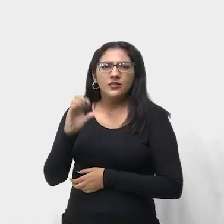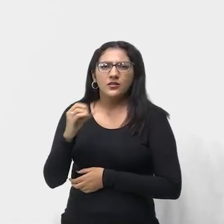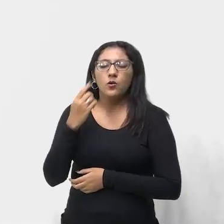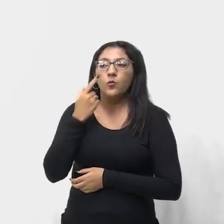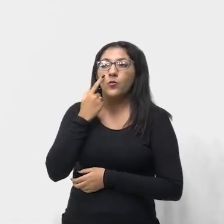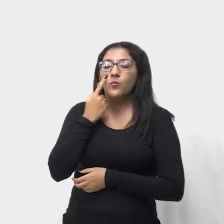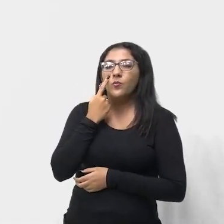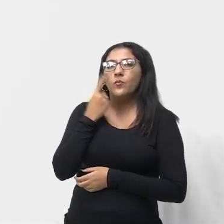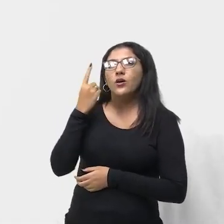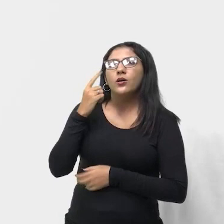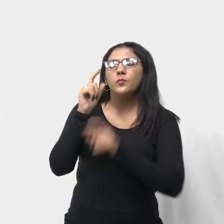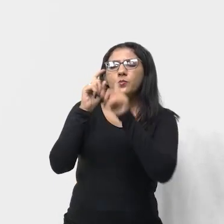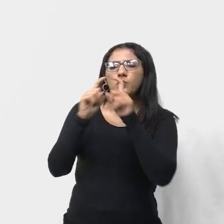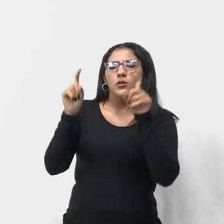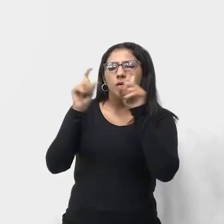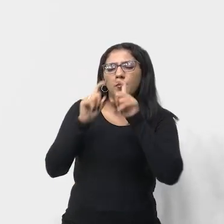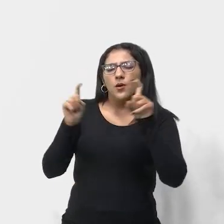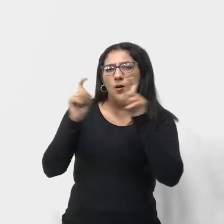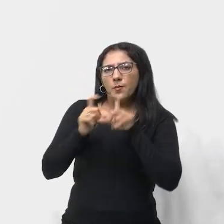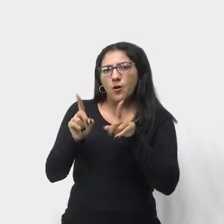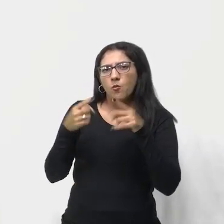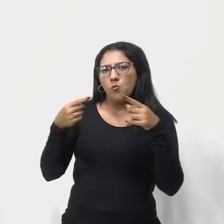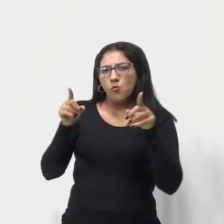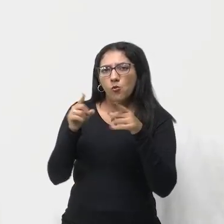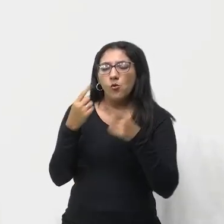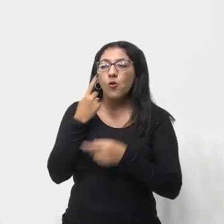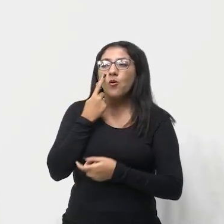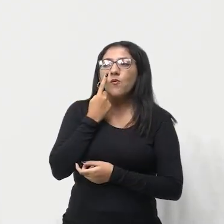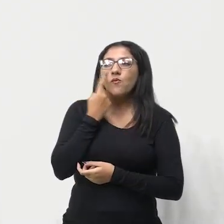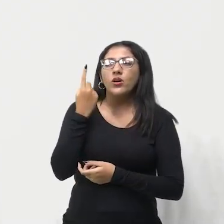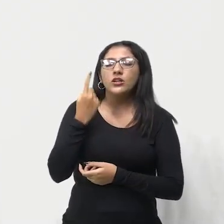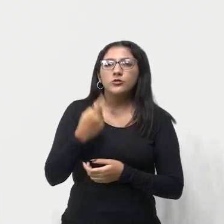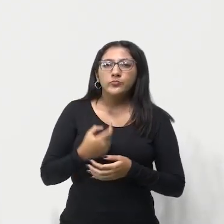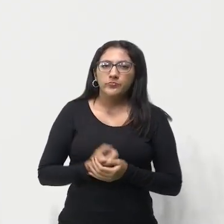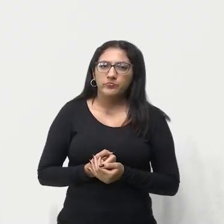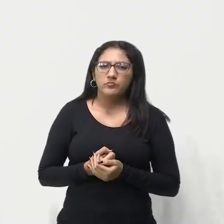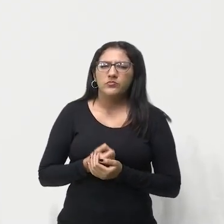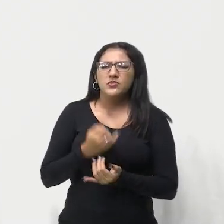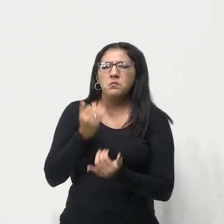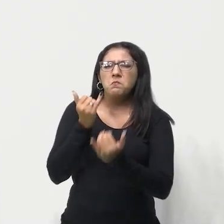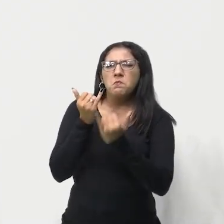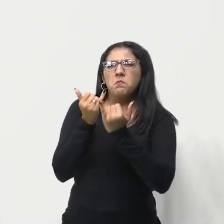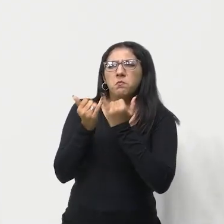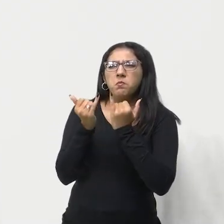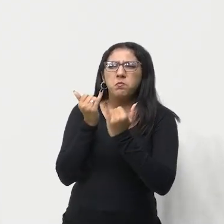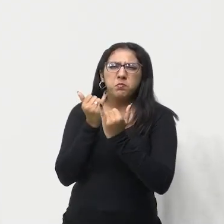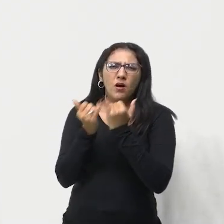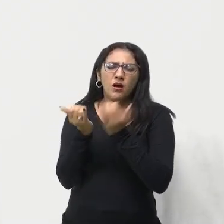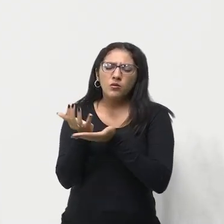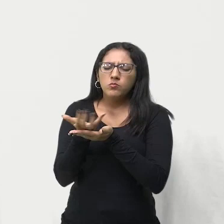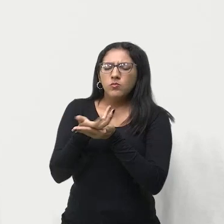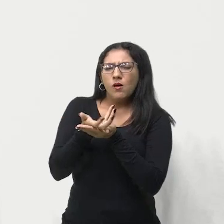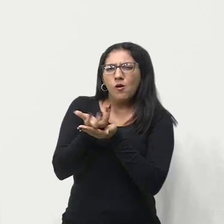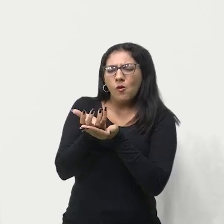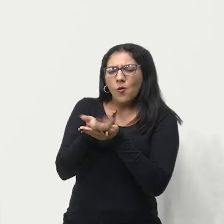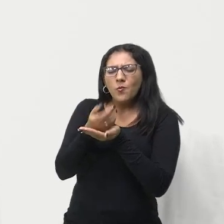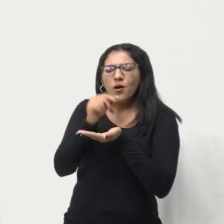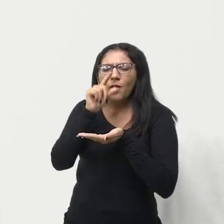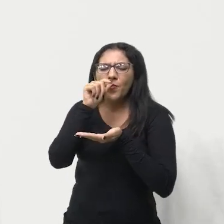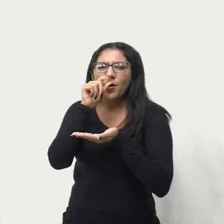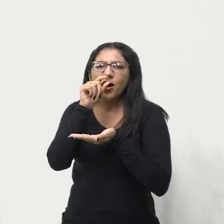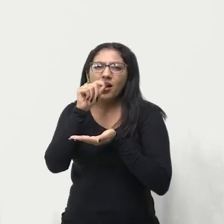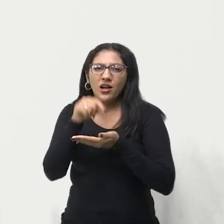nos primeiros versos dessa música. Ele diz: parecem ninhos de